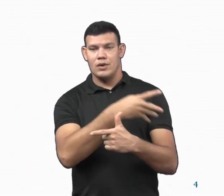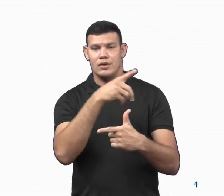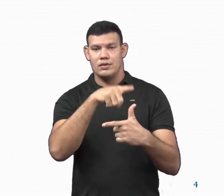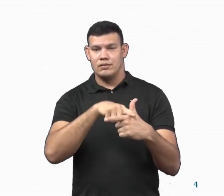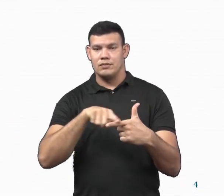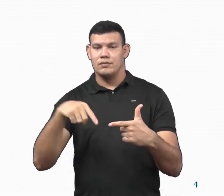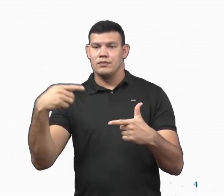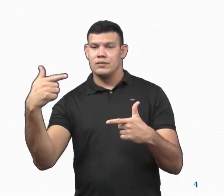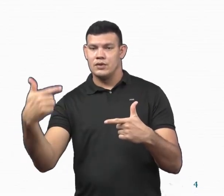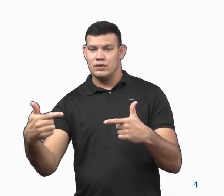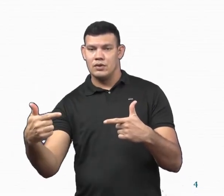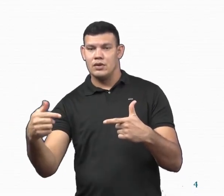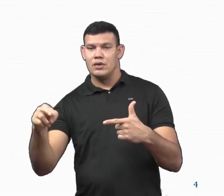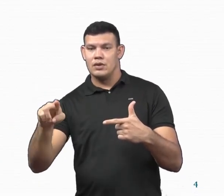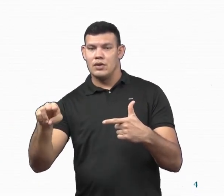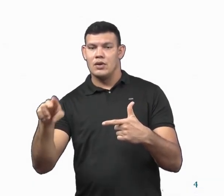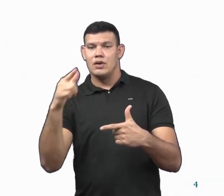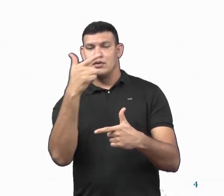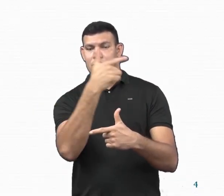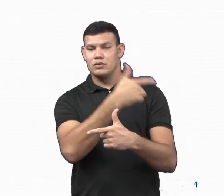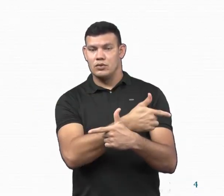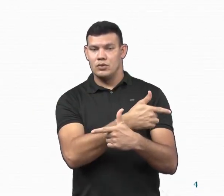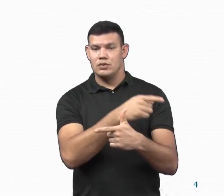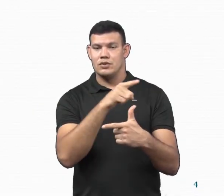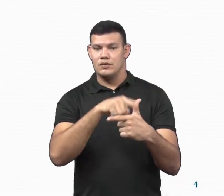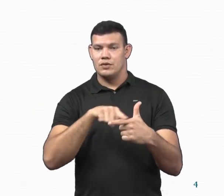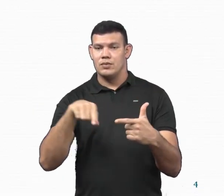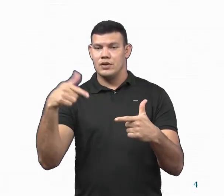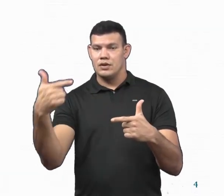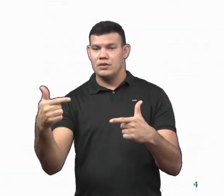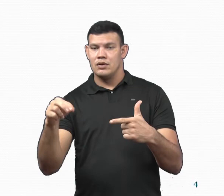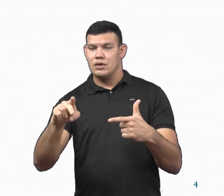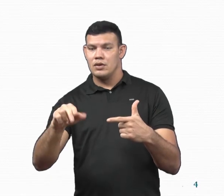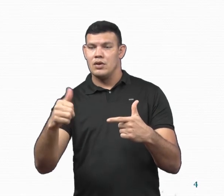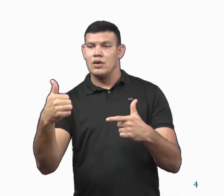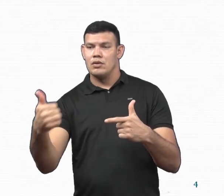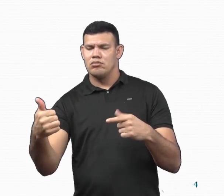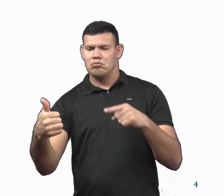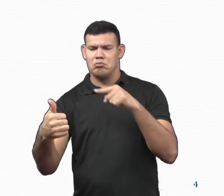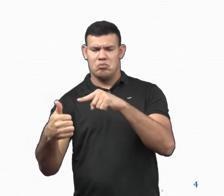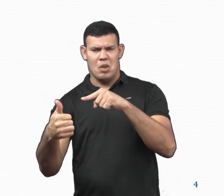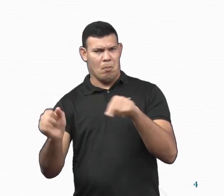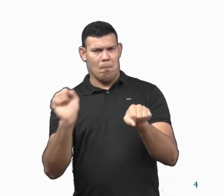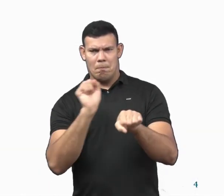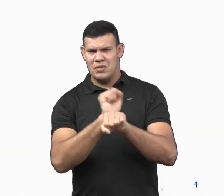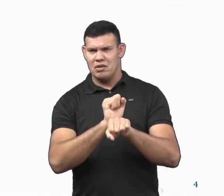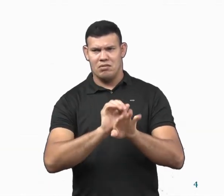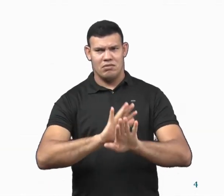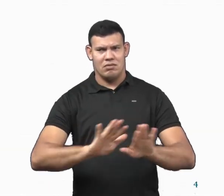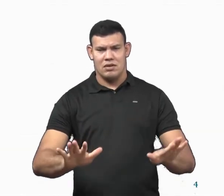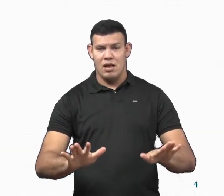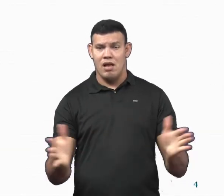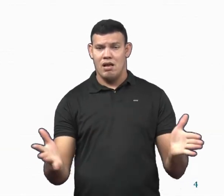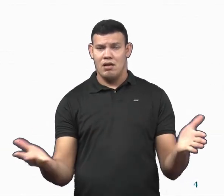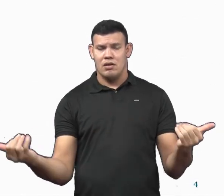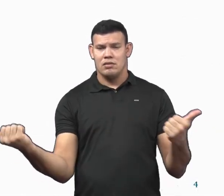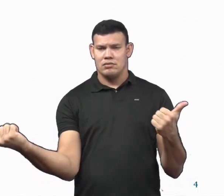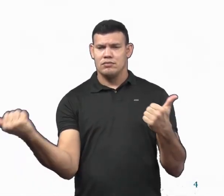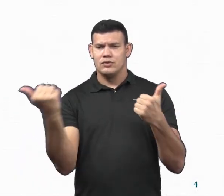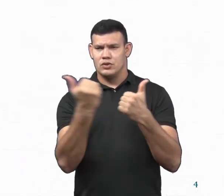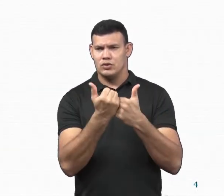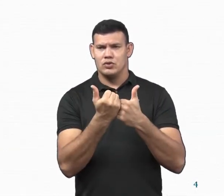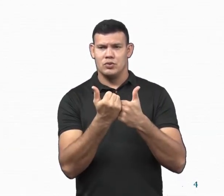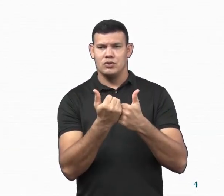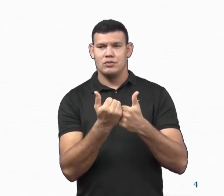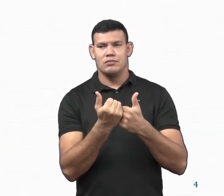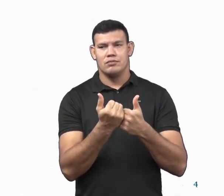5. Ó, vai ficar 2 elevado a 5, que substituindo dentro do radical, vai ficar raiz quinta de